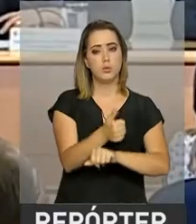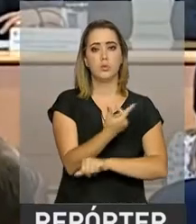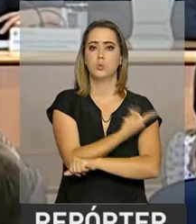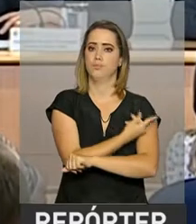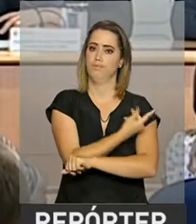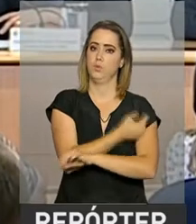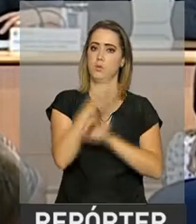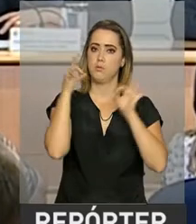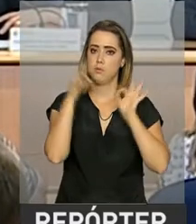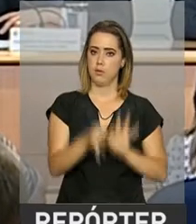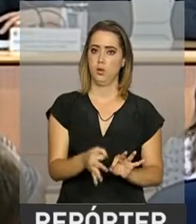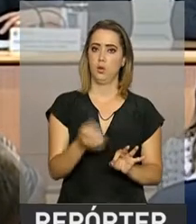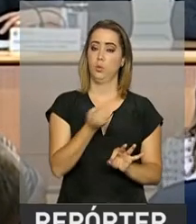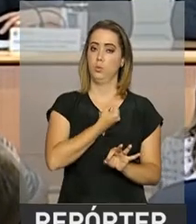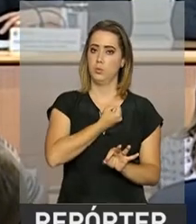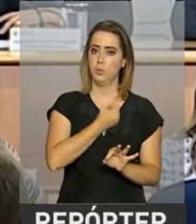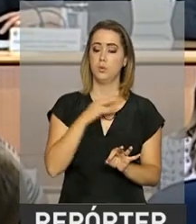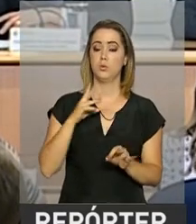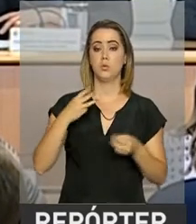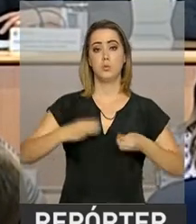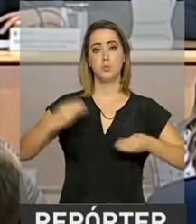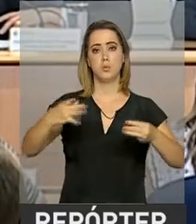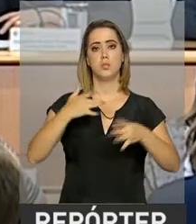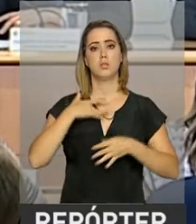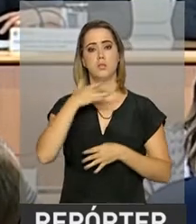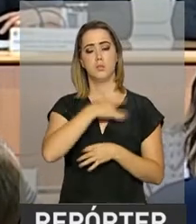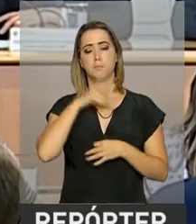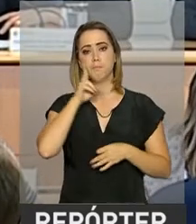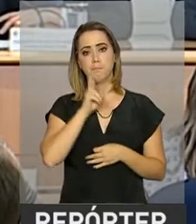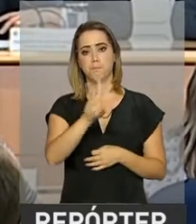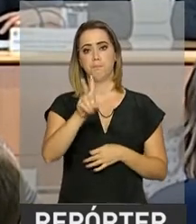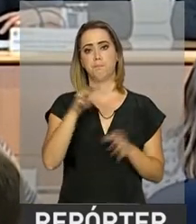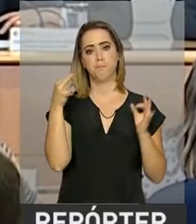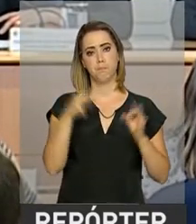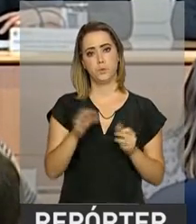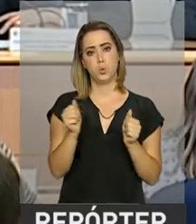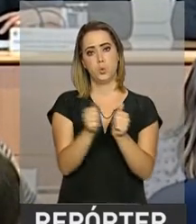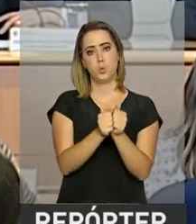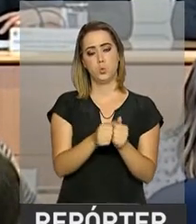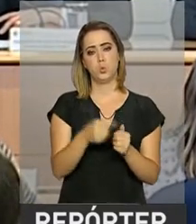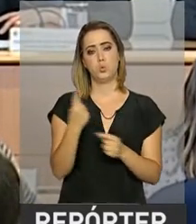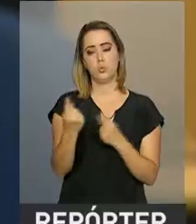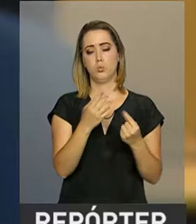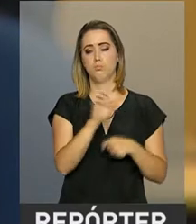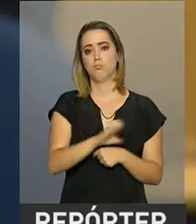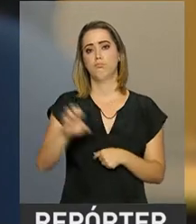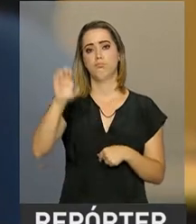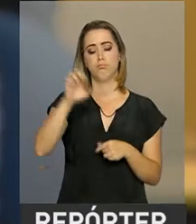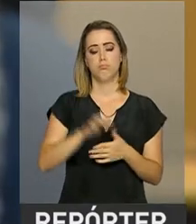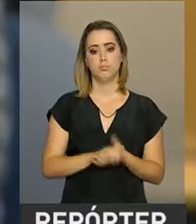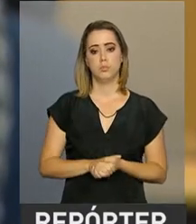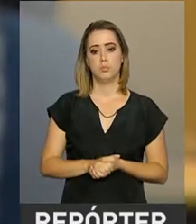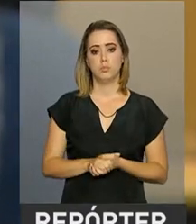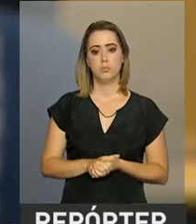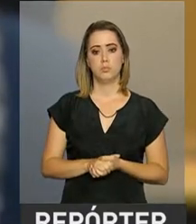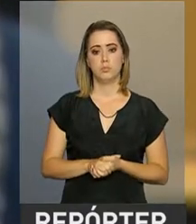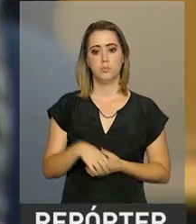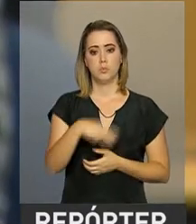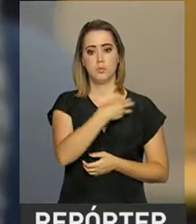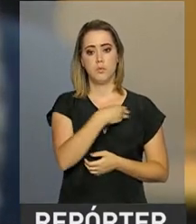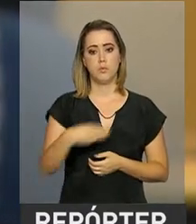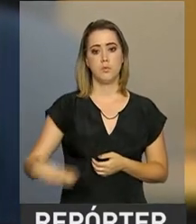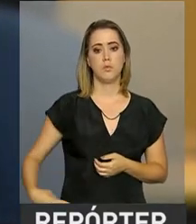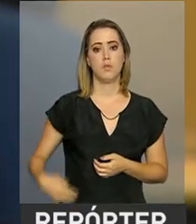o ministério está fazendo o acompanhamento dos casos de febre amarela em conjunto com os estados o ministério que